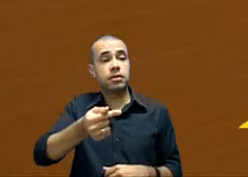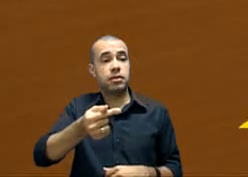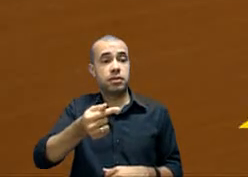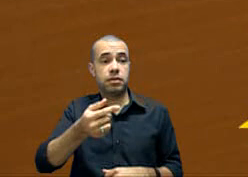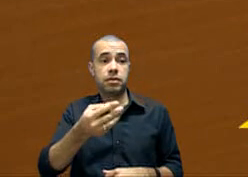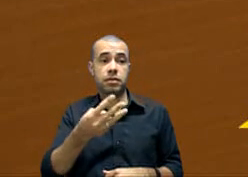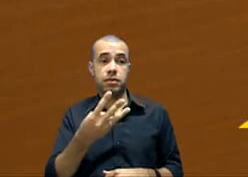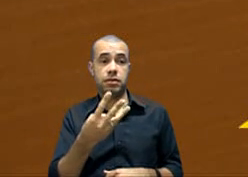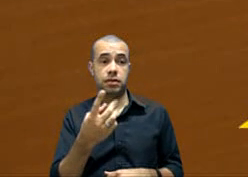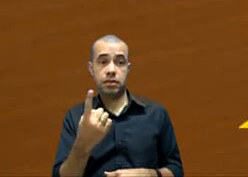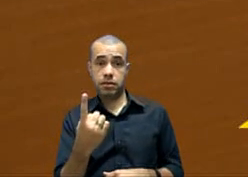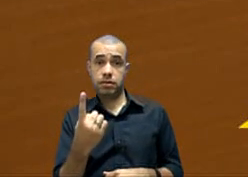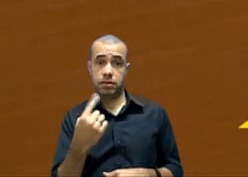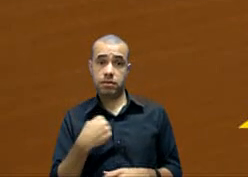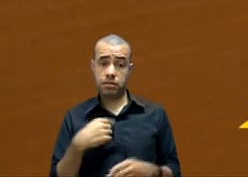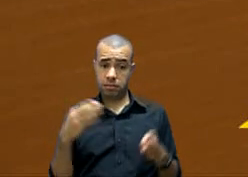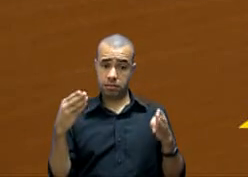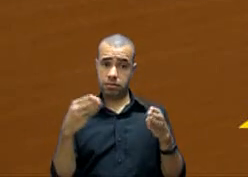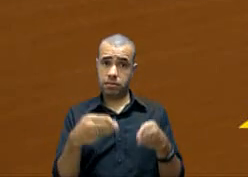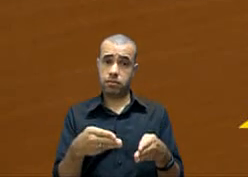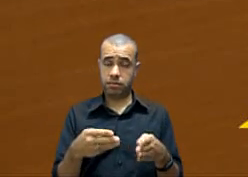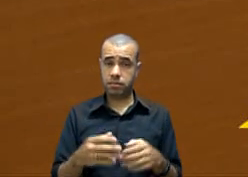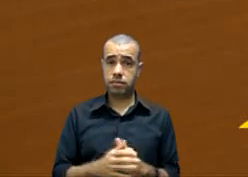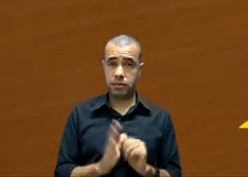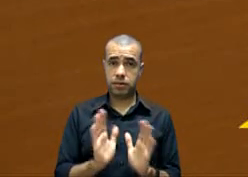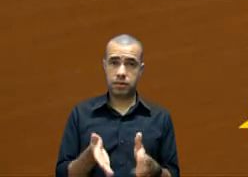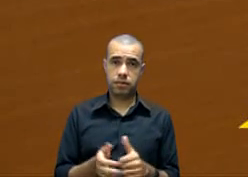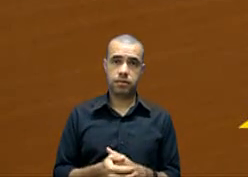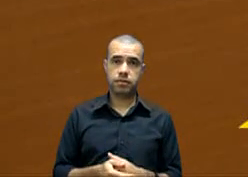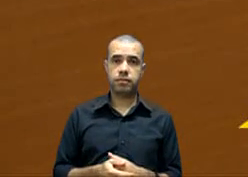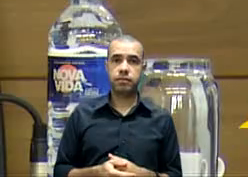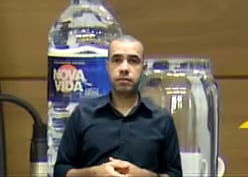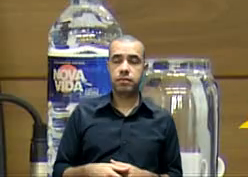também solicitei destaque nele.